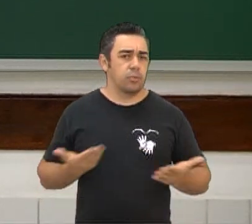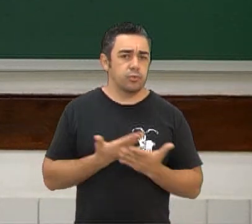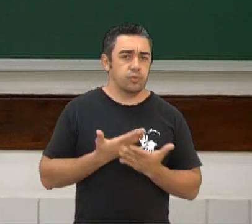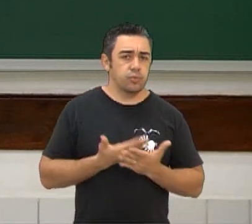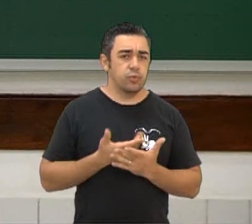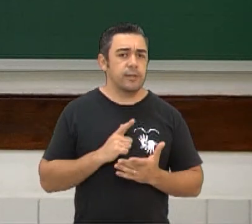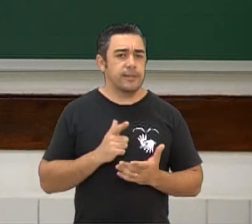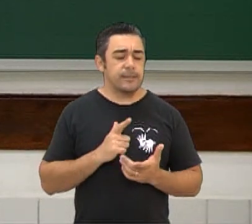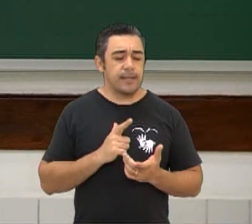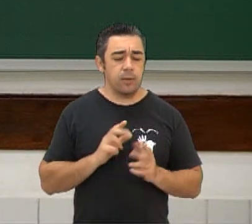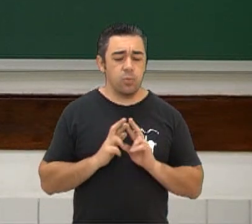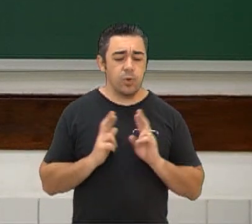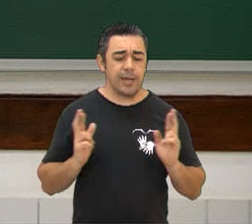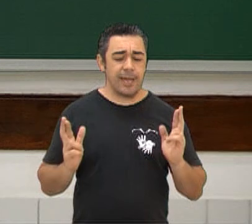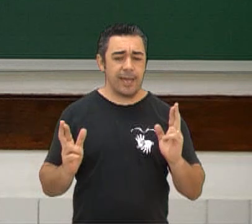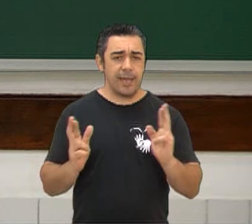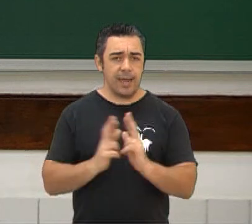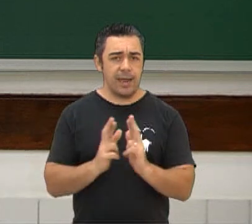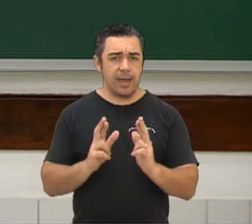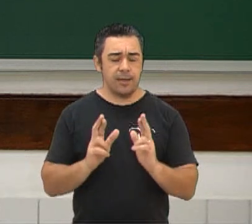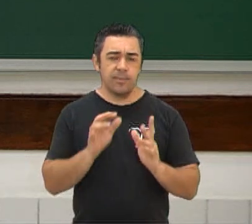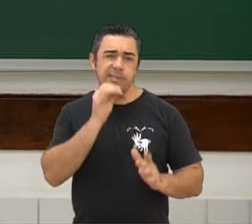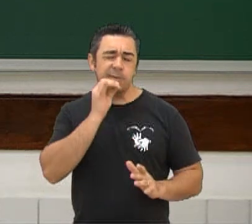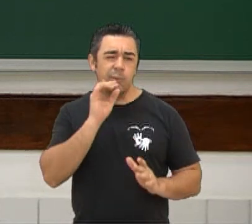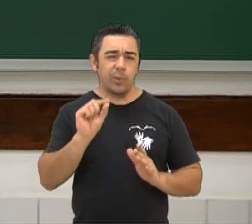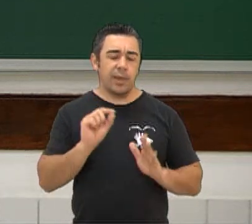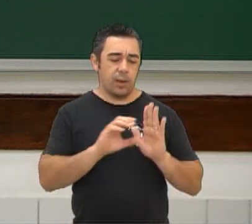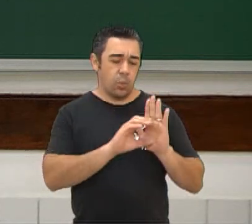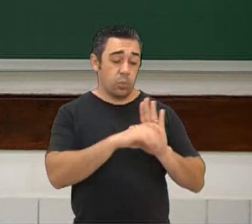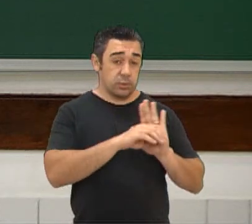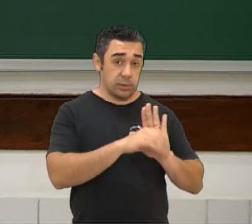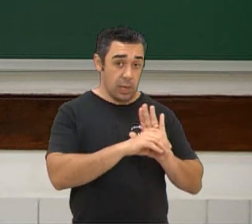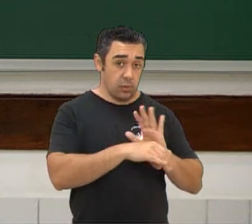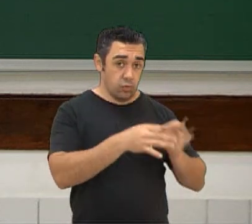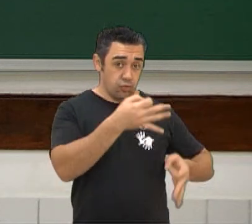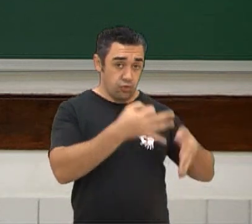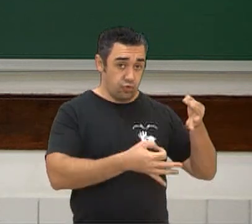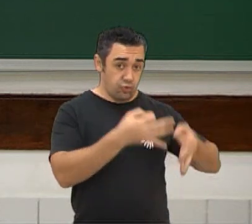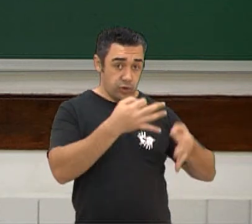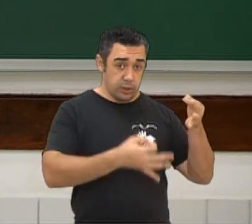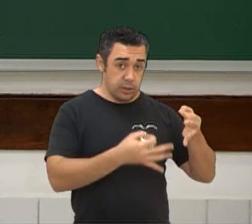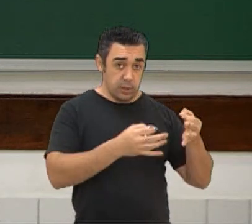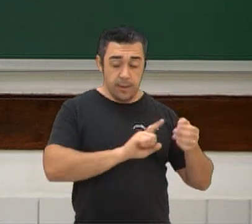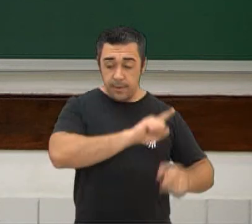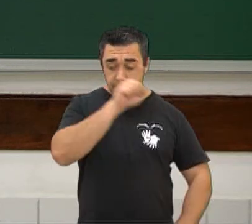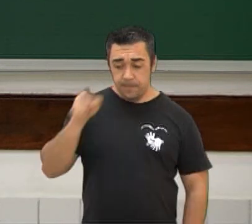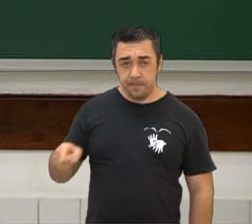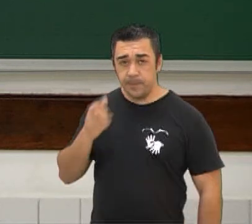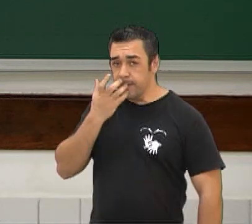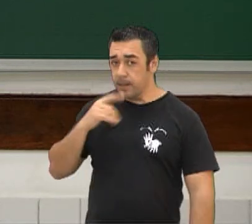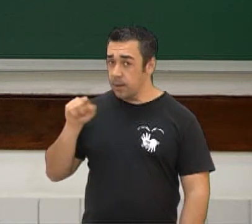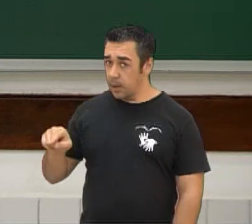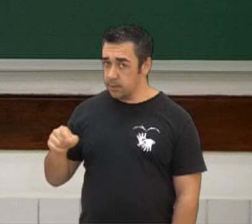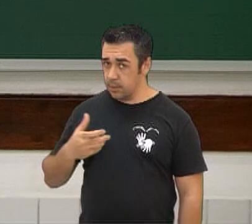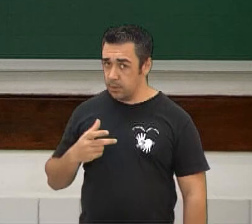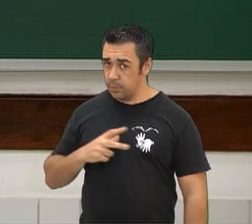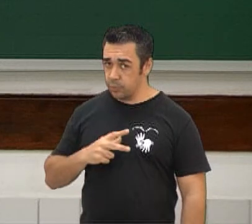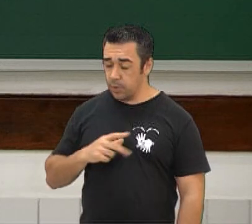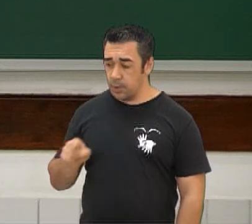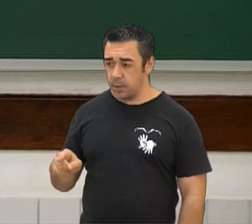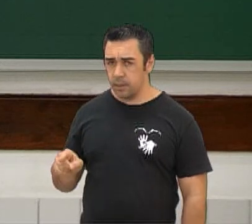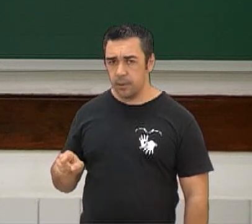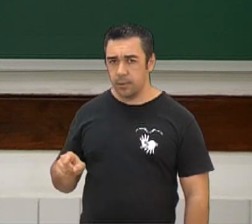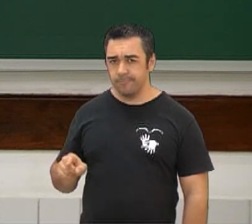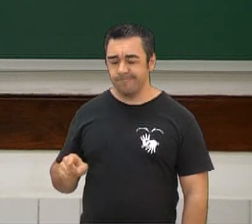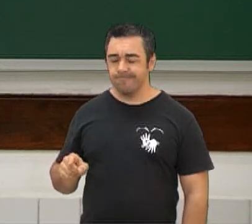de transição. É pegar o conceito de justiça e aplicar nesse caso particular.